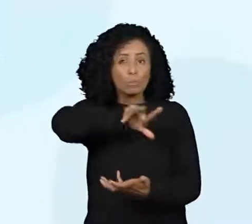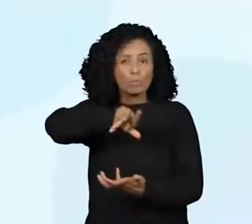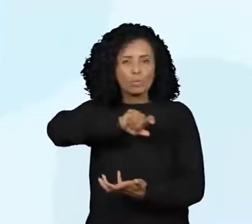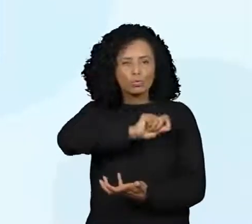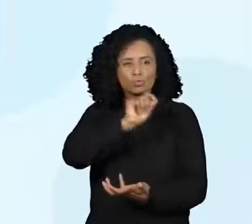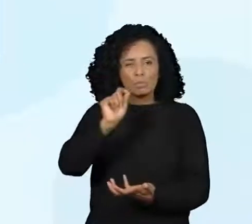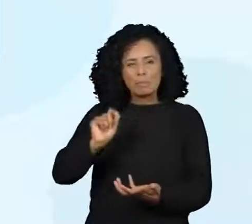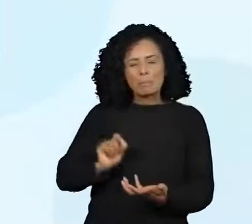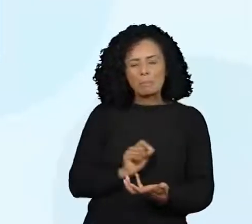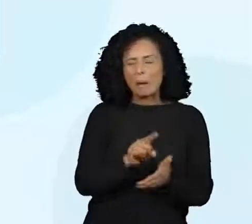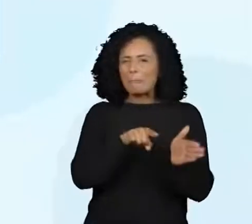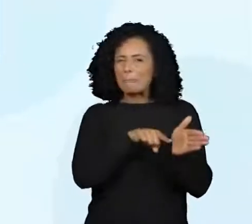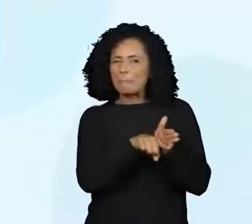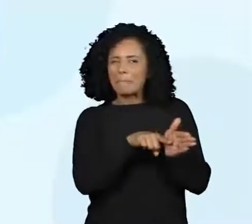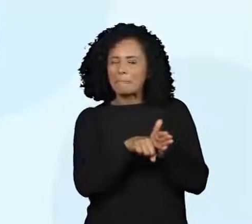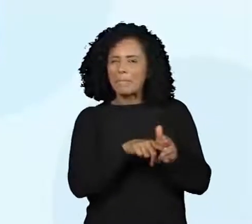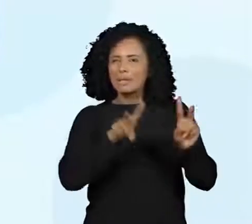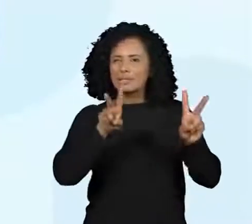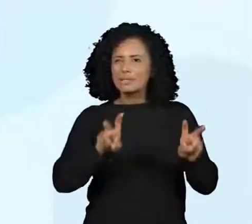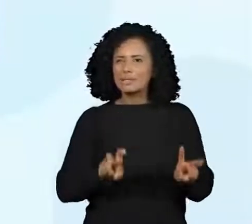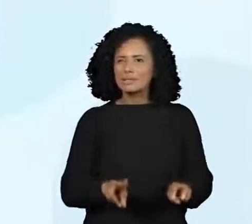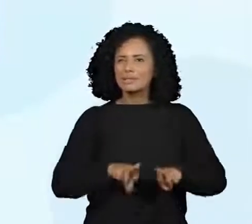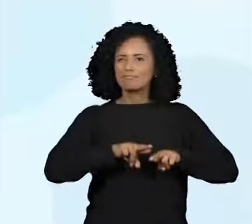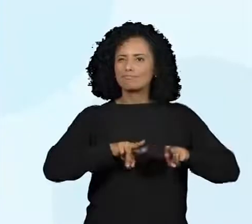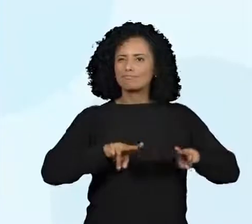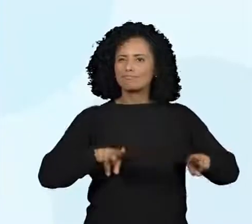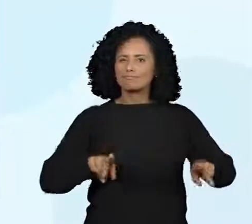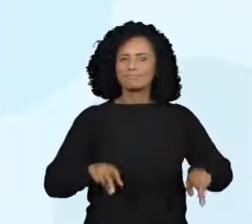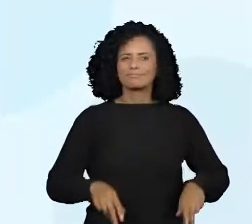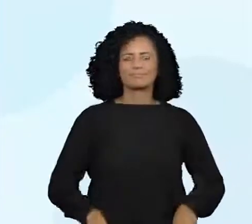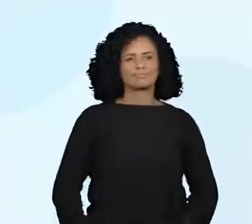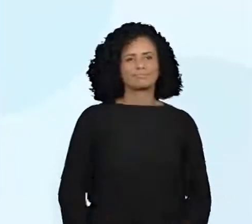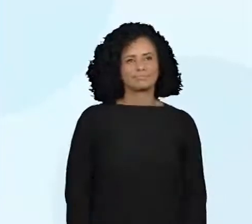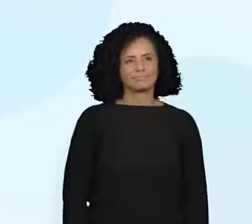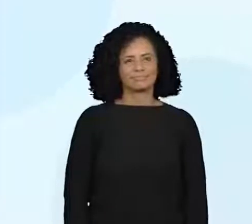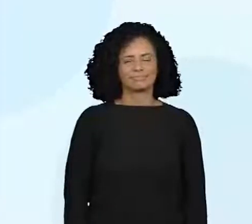eu já sei que eu vou trabalhar um texto científico.